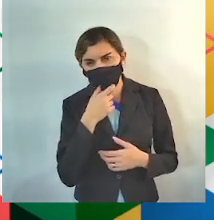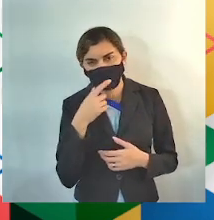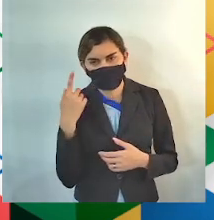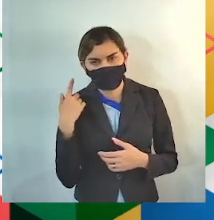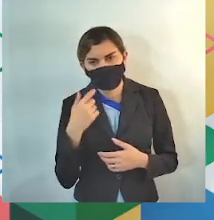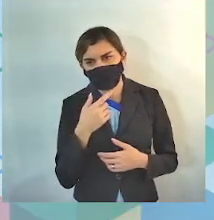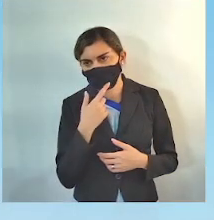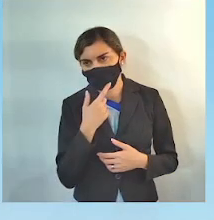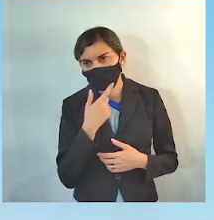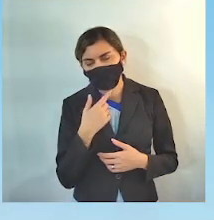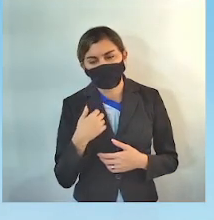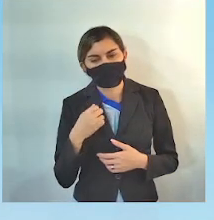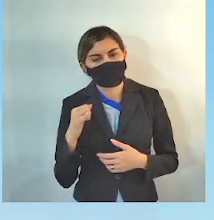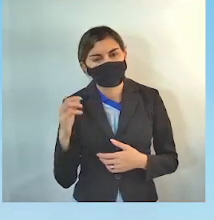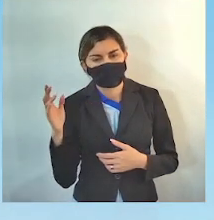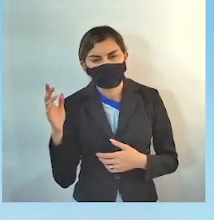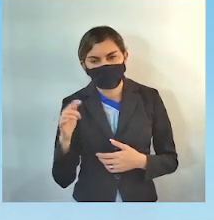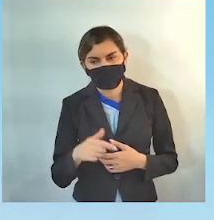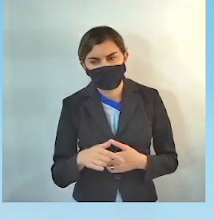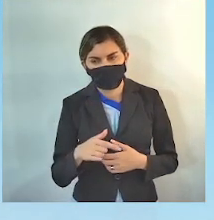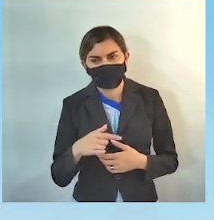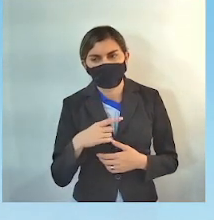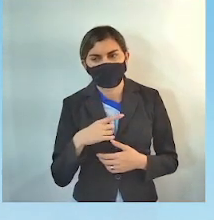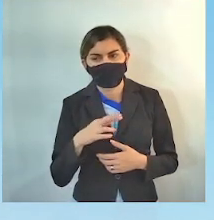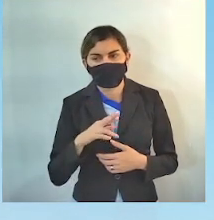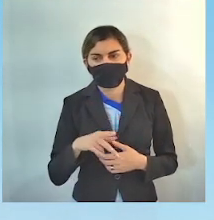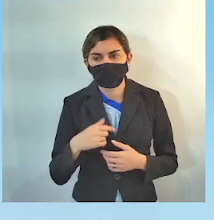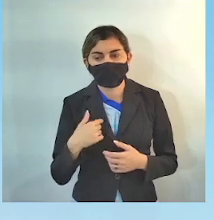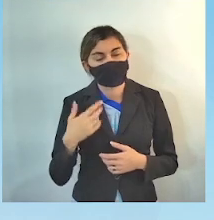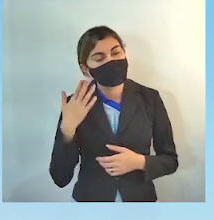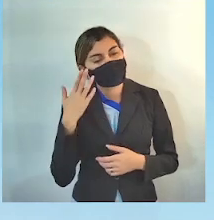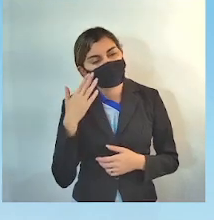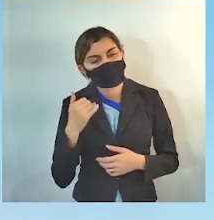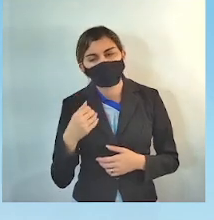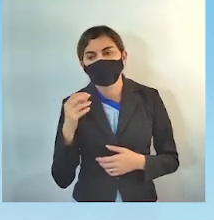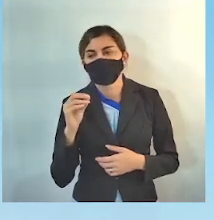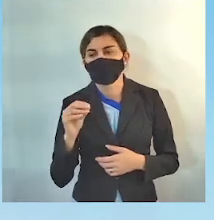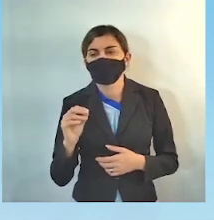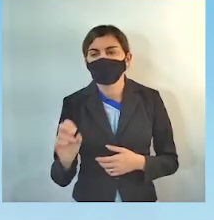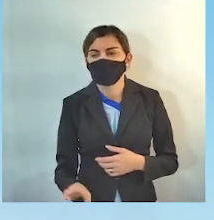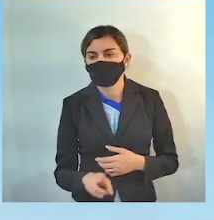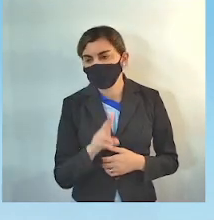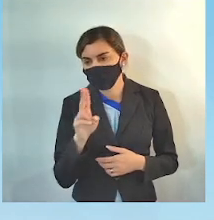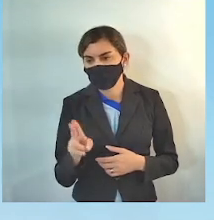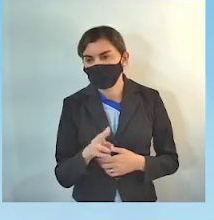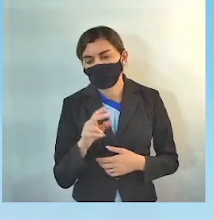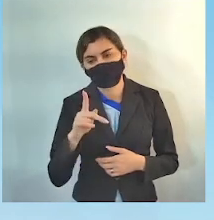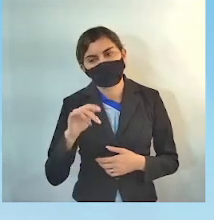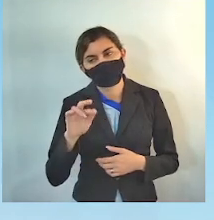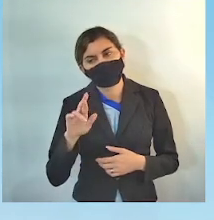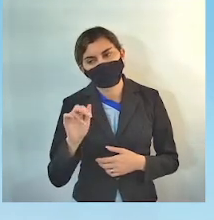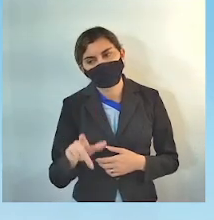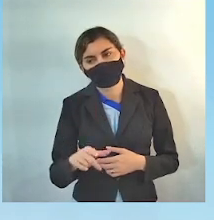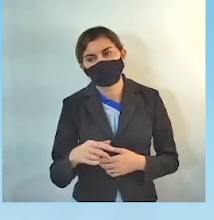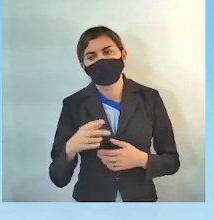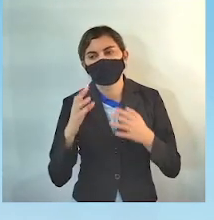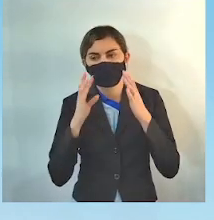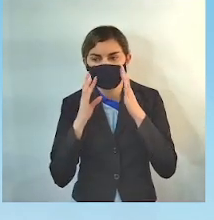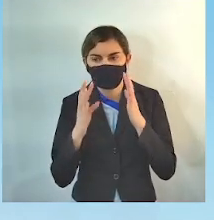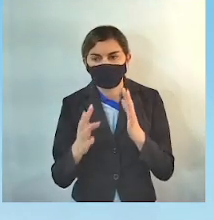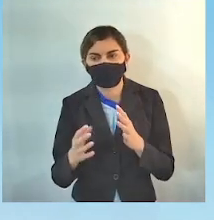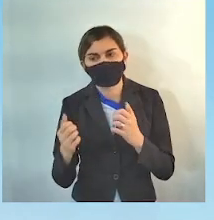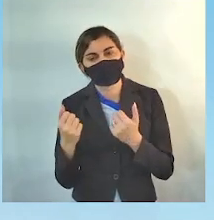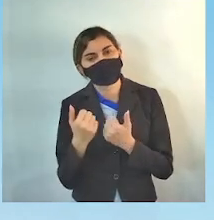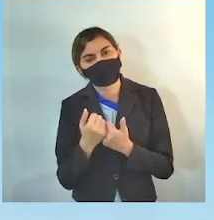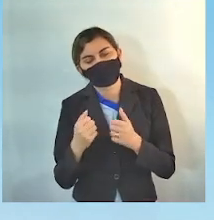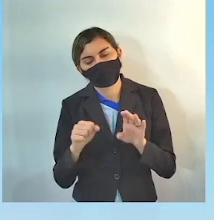para completar, como é que eu vou saber se eu vou usar singular ou plural? Presta atenção no